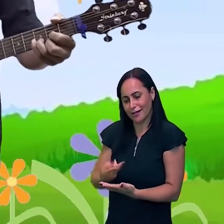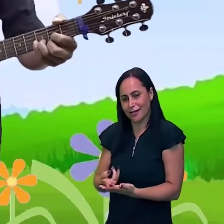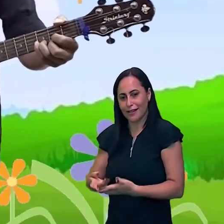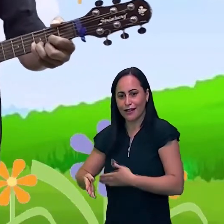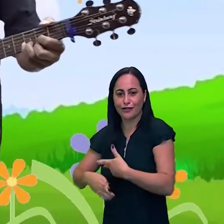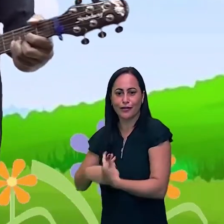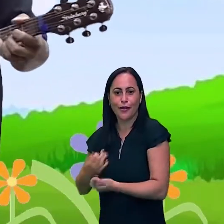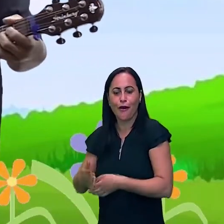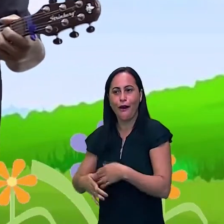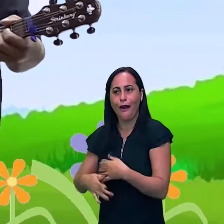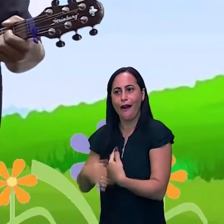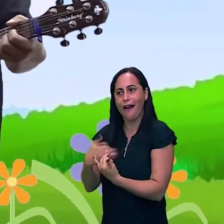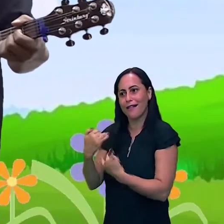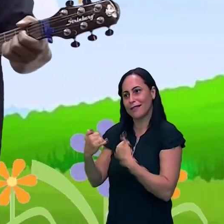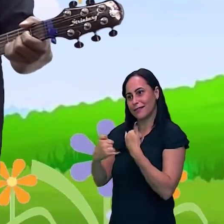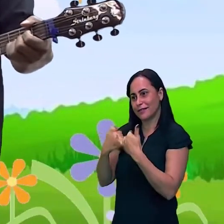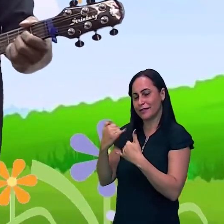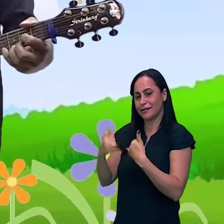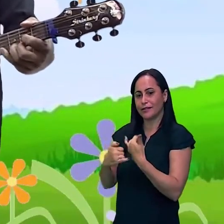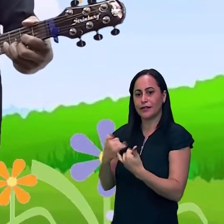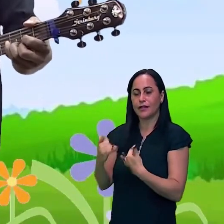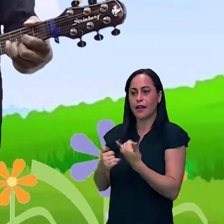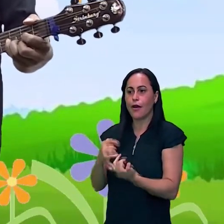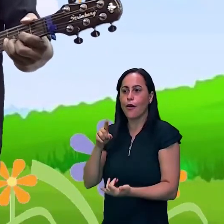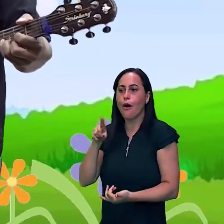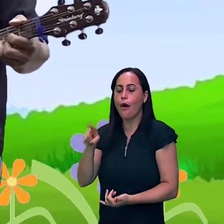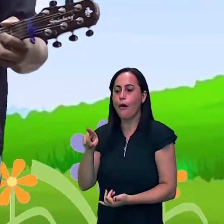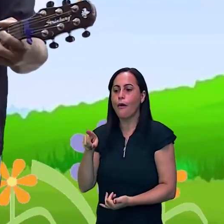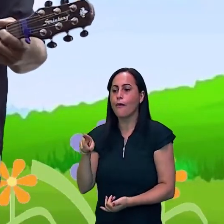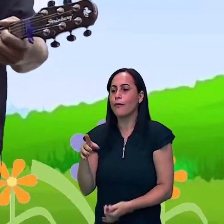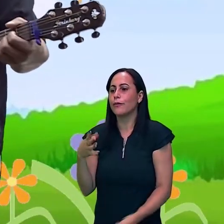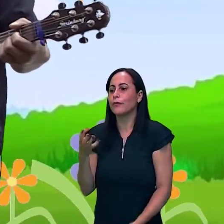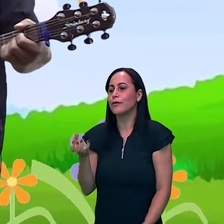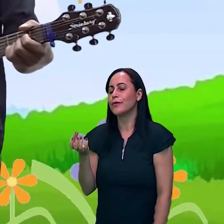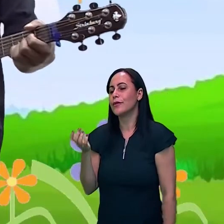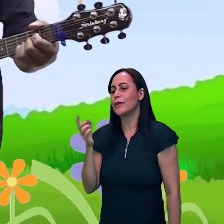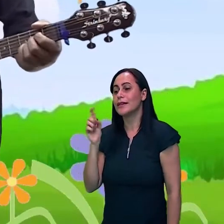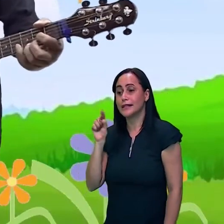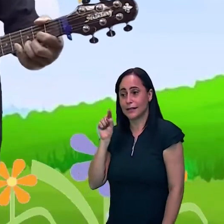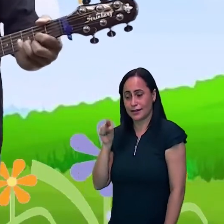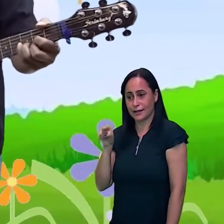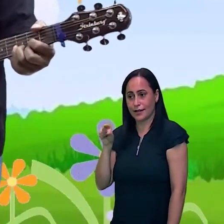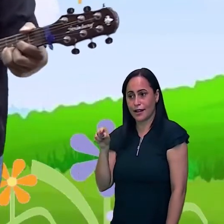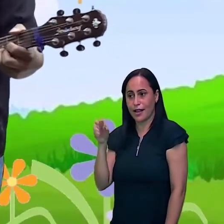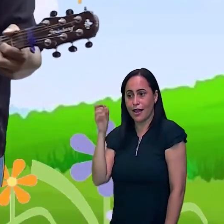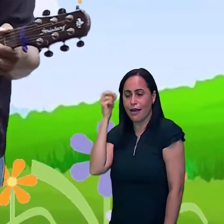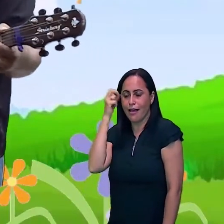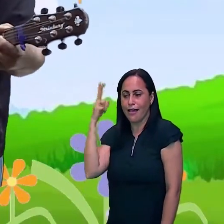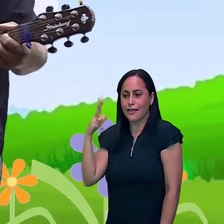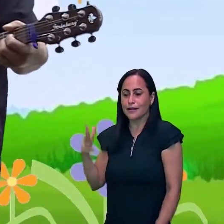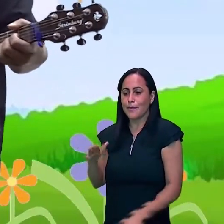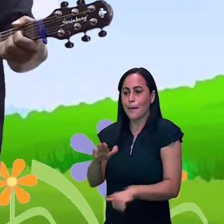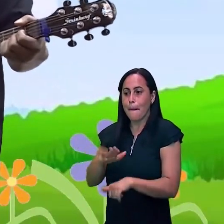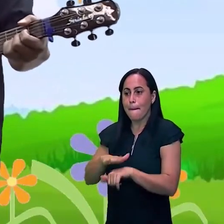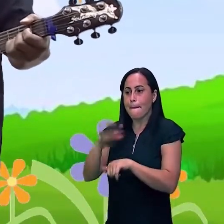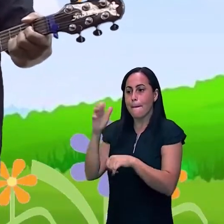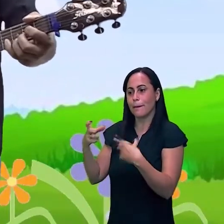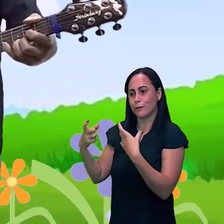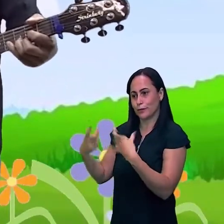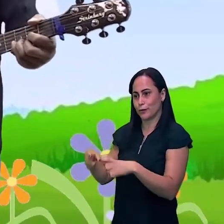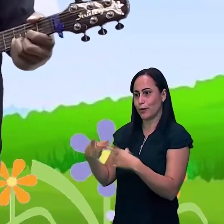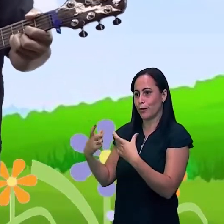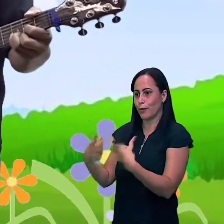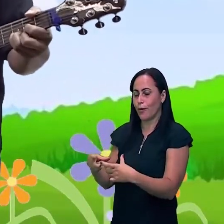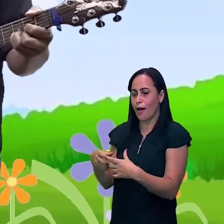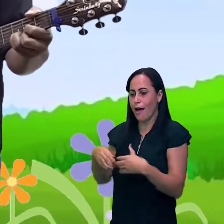em toda brincadeira, você que é o bicho mais esperto do lugar,